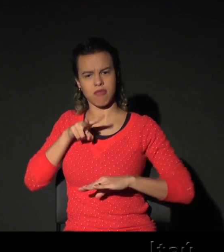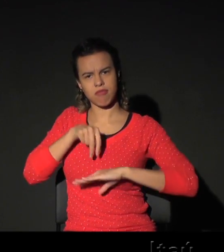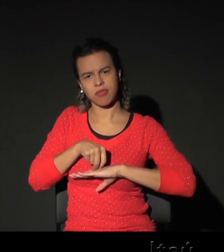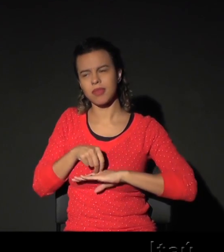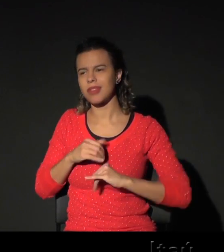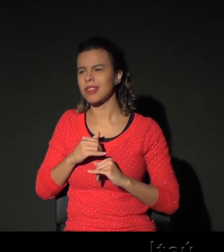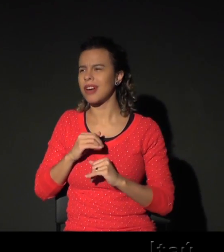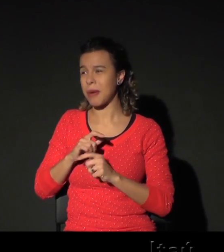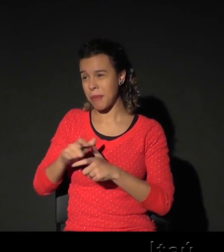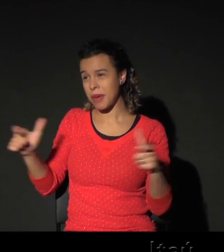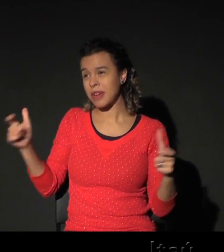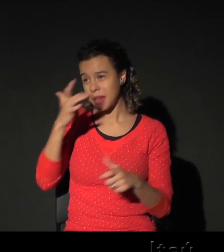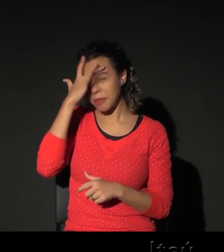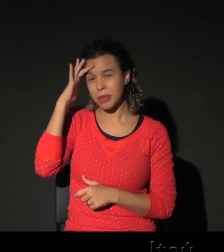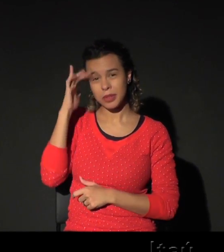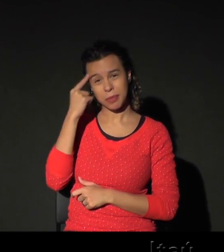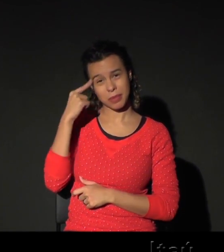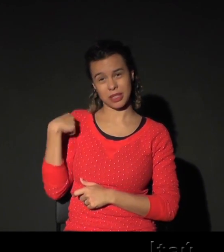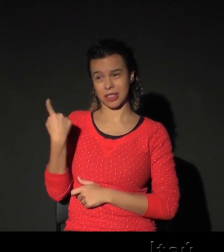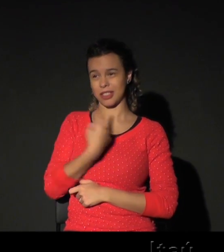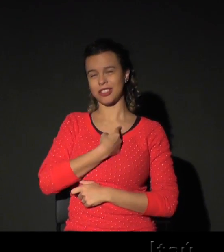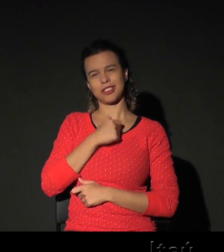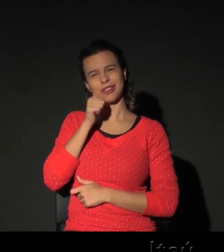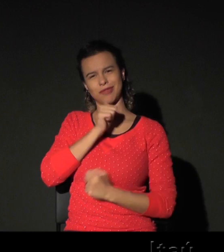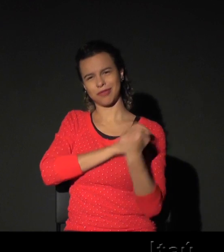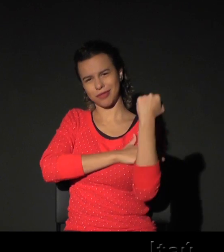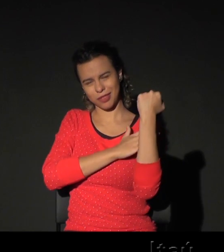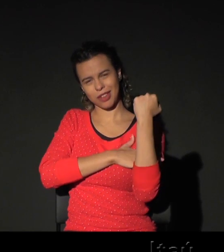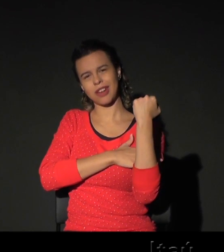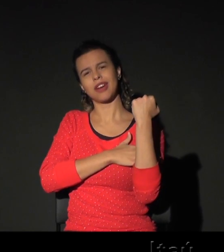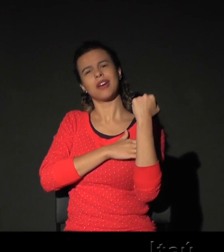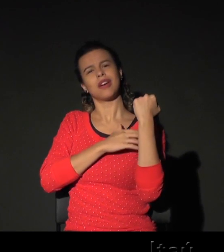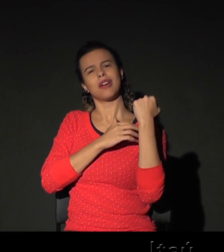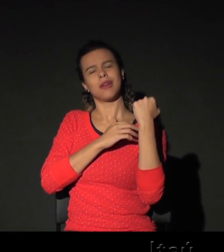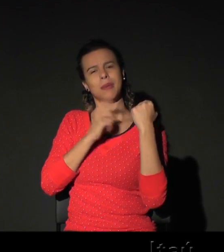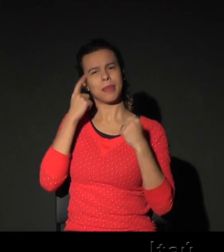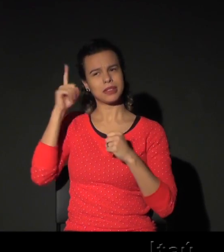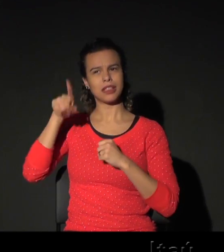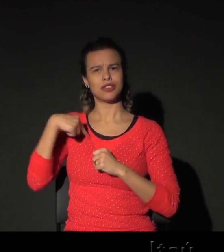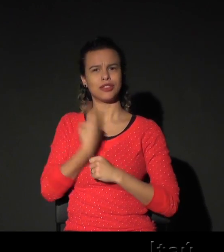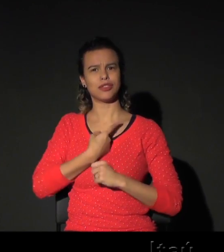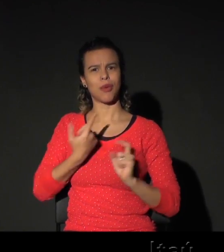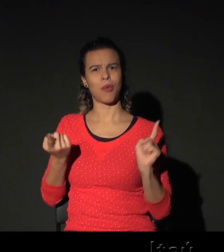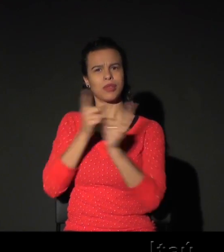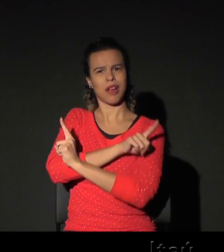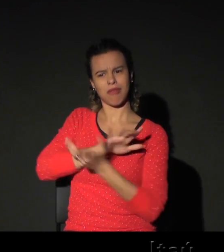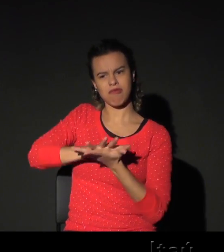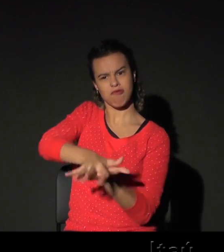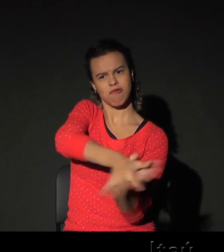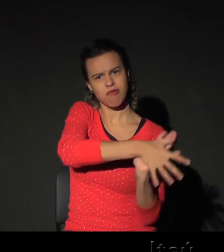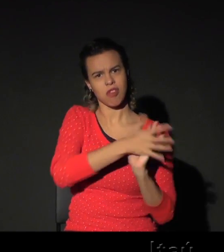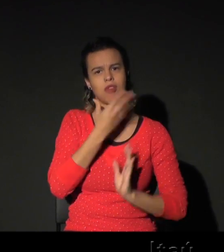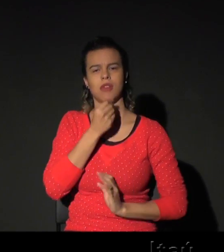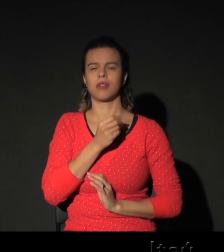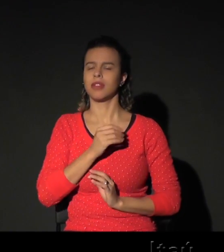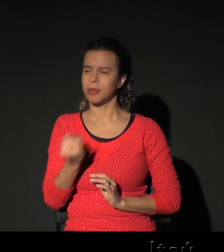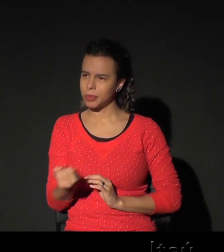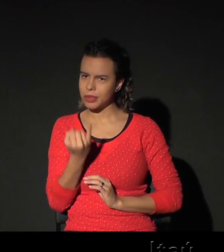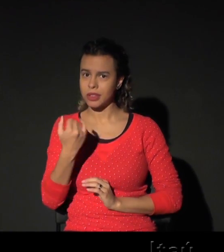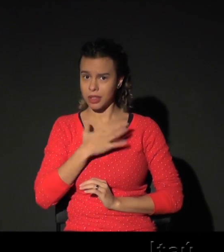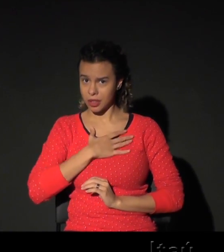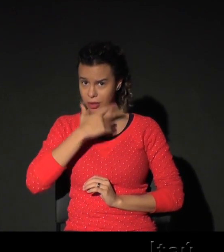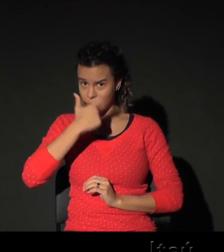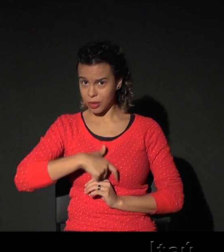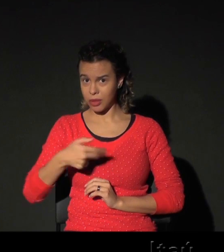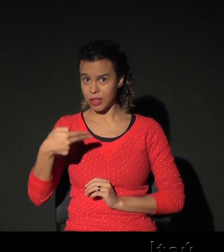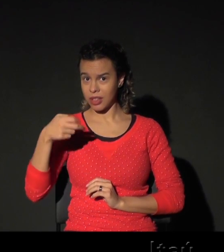é como muita gente entende de maneira Clichê e caricatural o feminismo né e eu digo que isso é muito importante porque eu mesmo assim eu